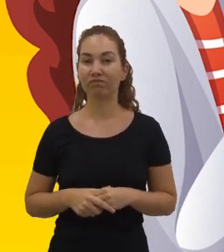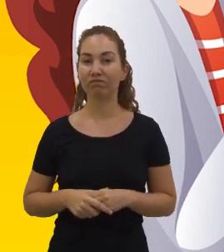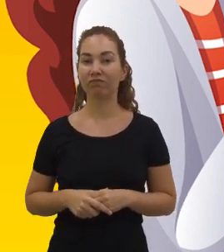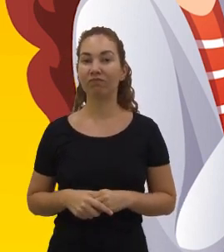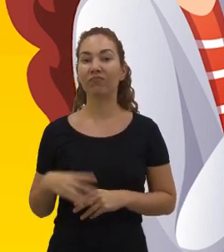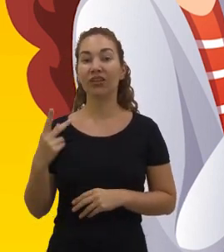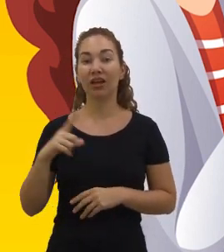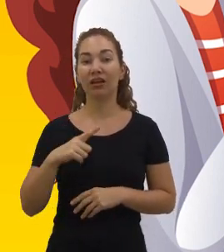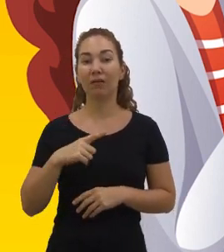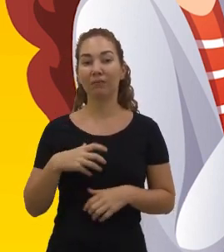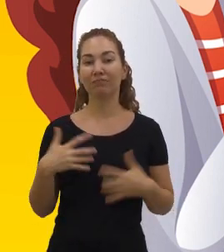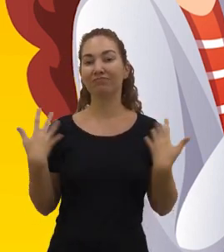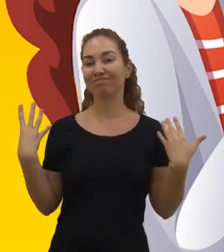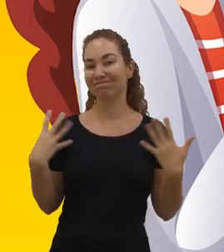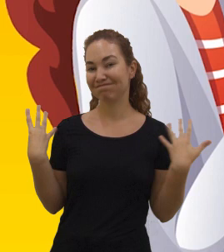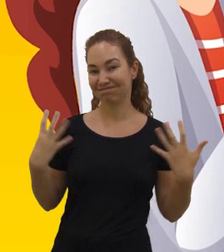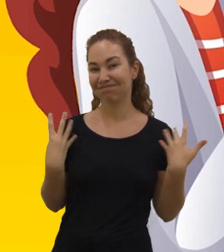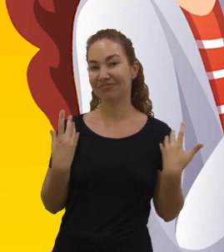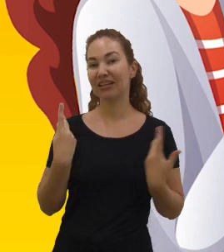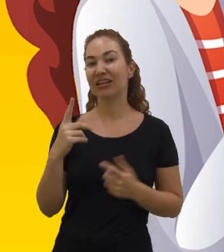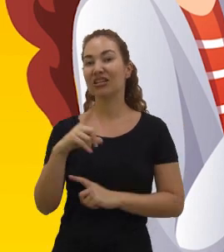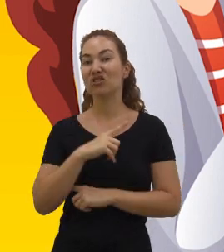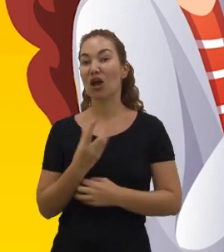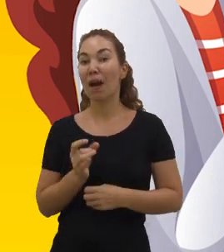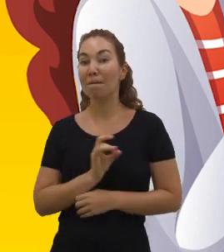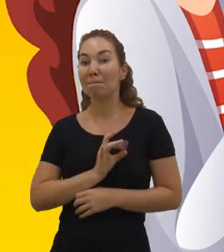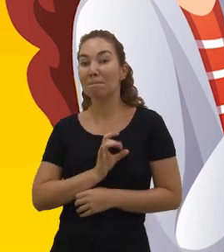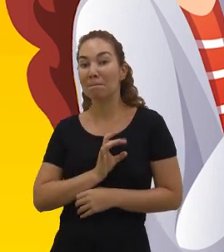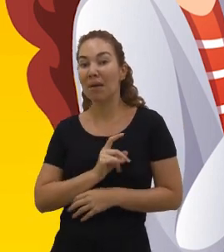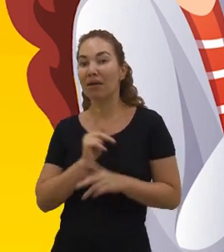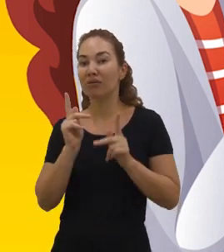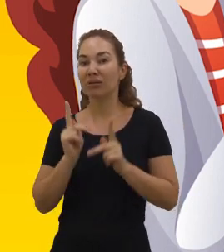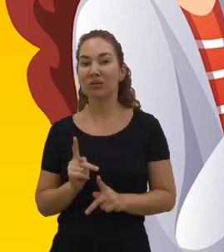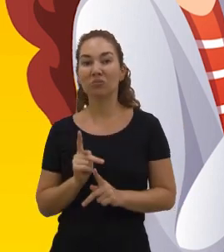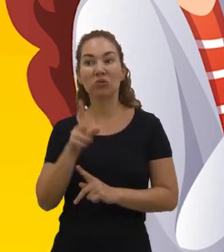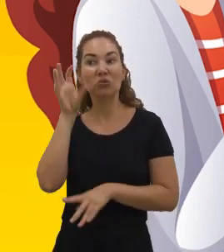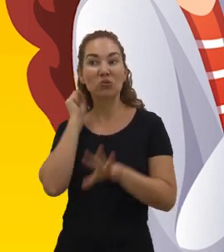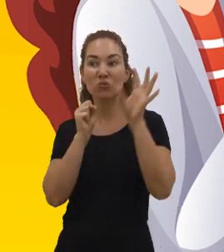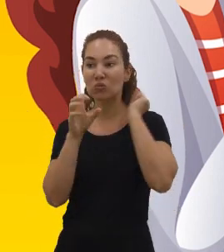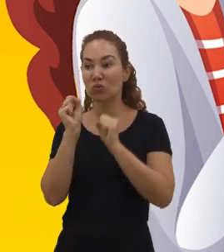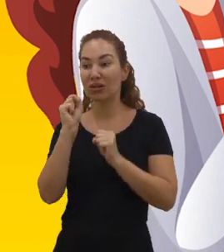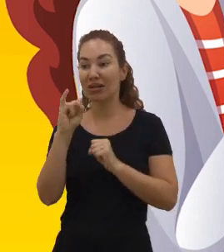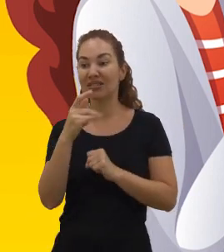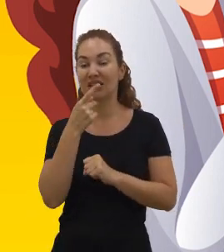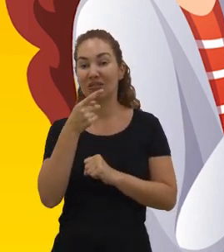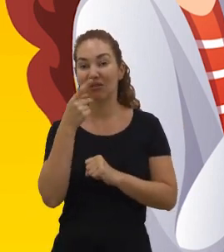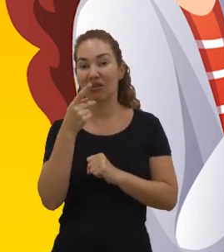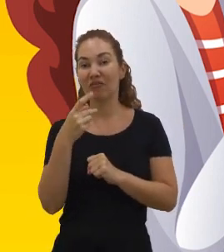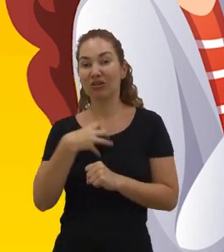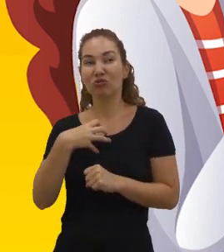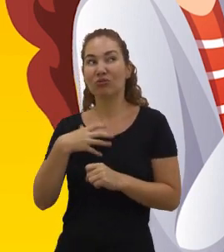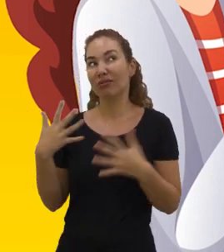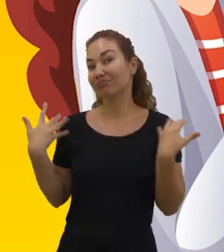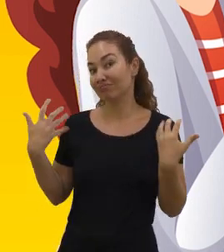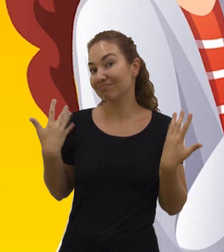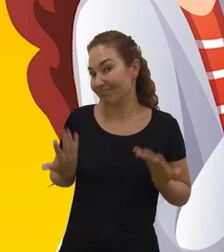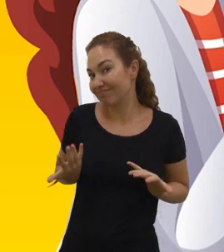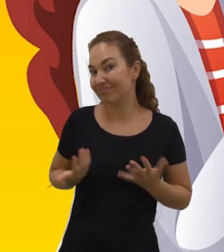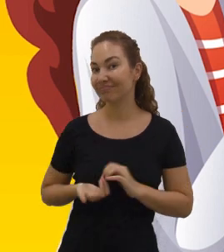Ele era muito descontraído, né? Eu acho que ele tinha muito medo das pessoas não escutarem ele, se ele não falasse de forma engraçada,